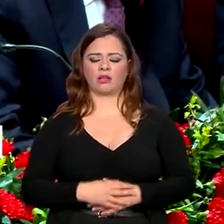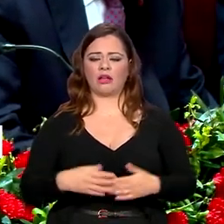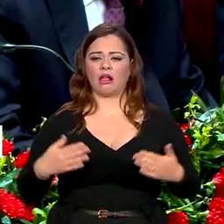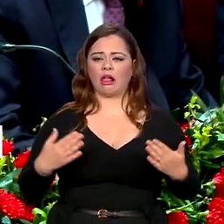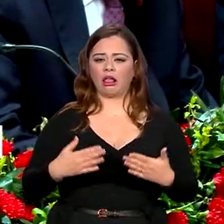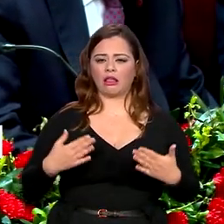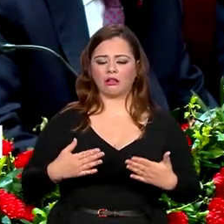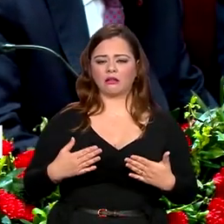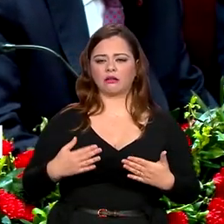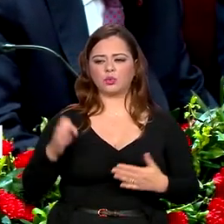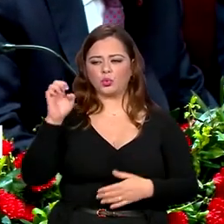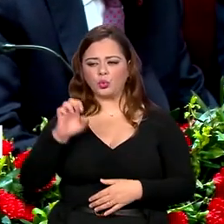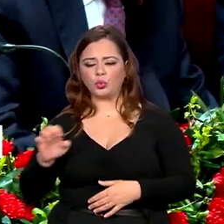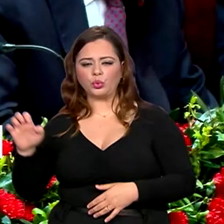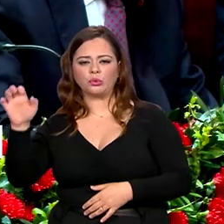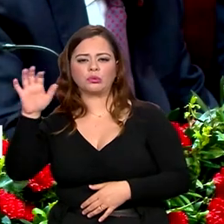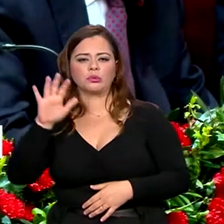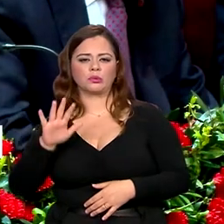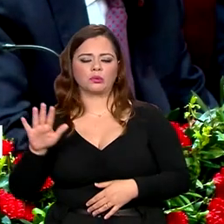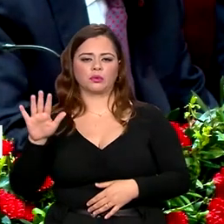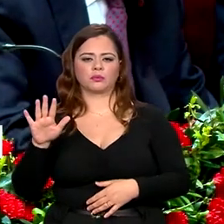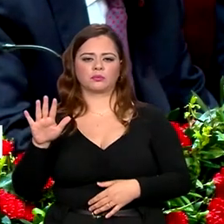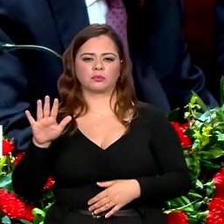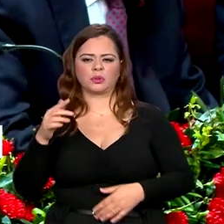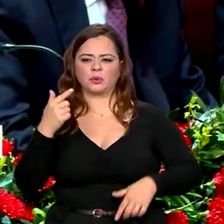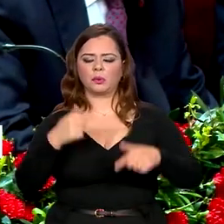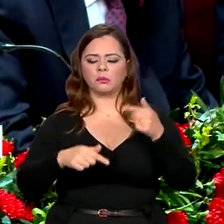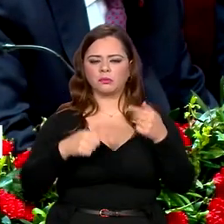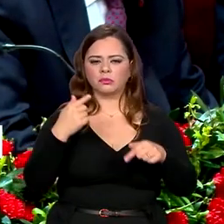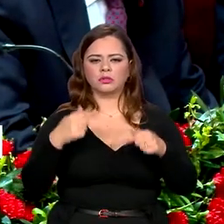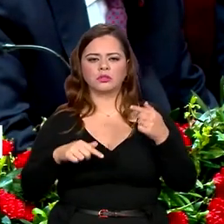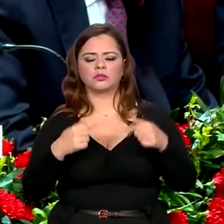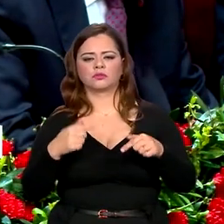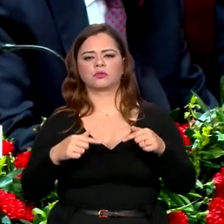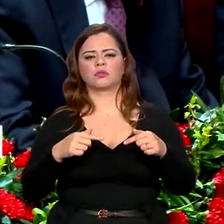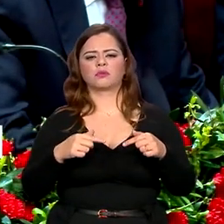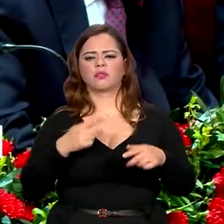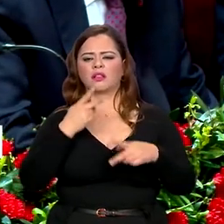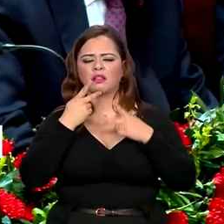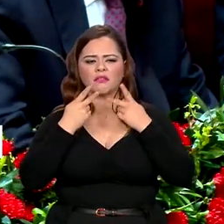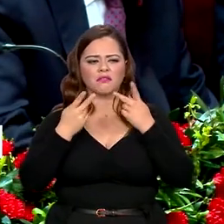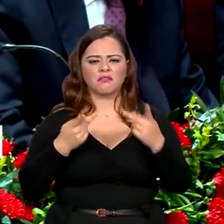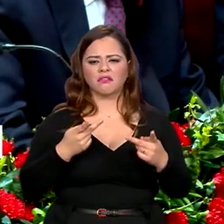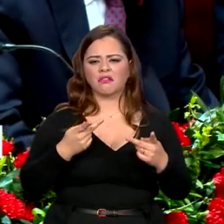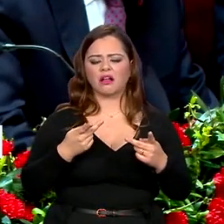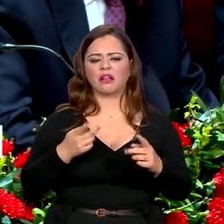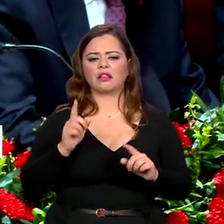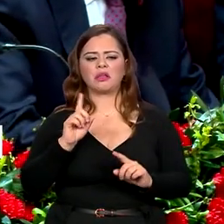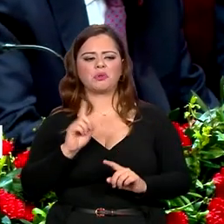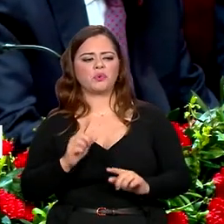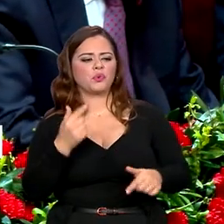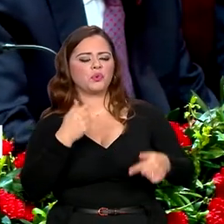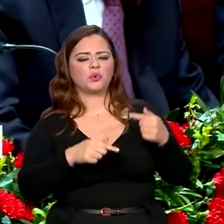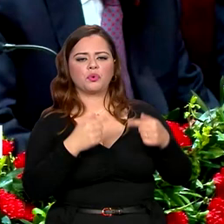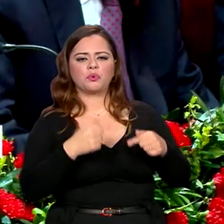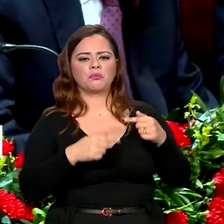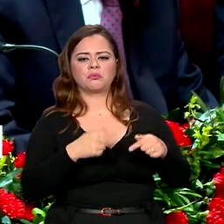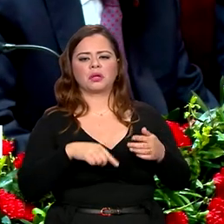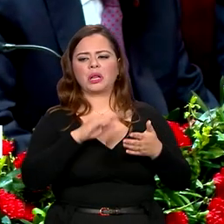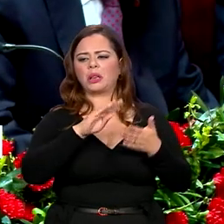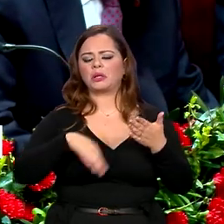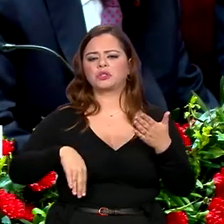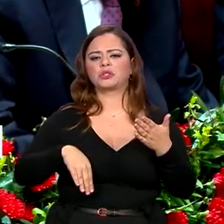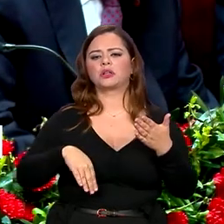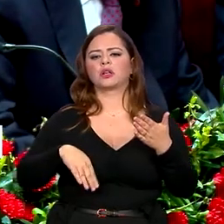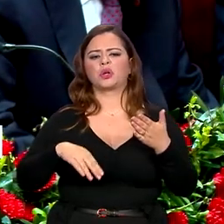Aqui na Europa, políticos demagogos que dizem não serem políticos negam os